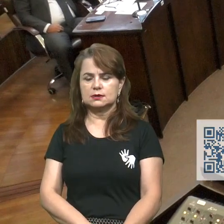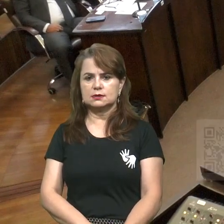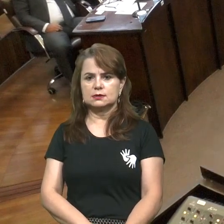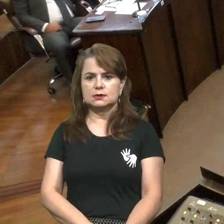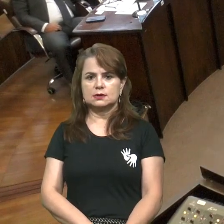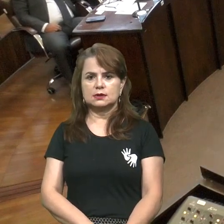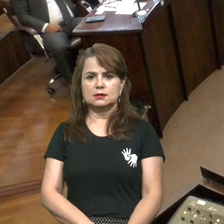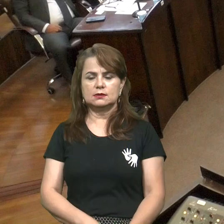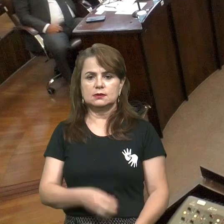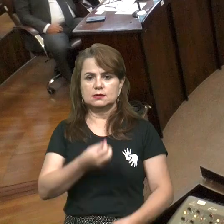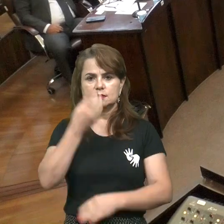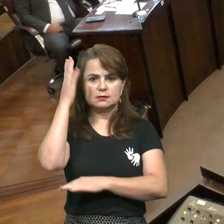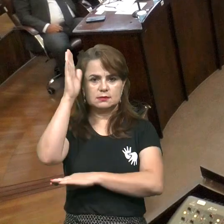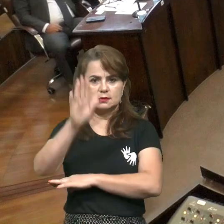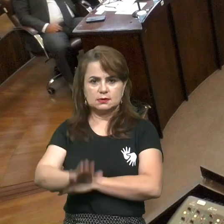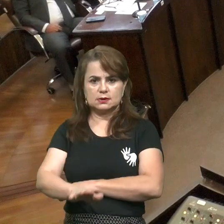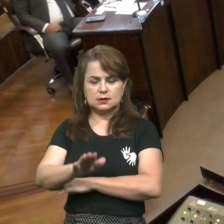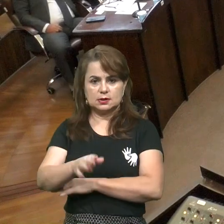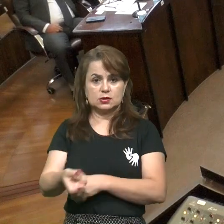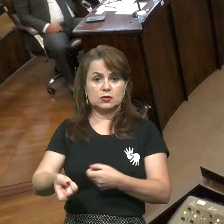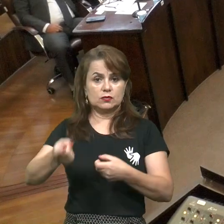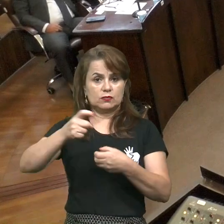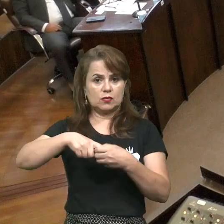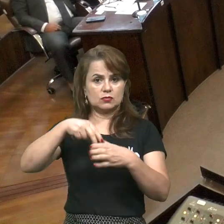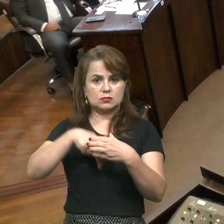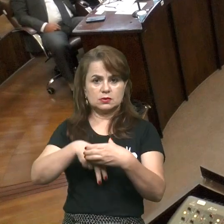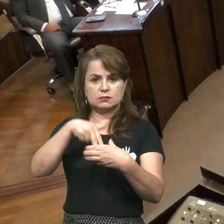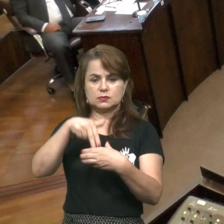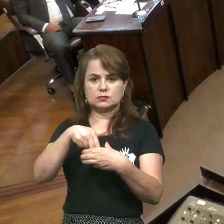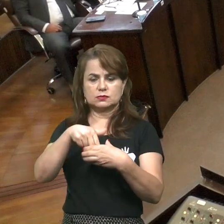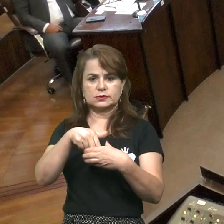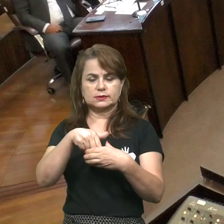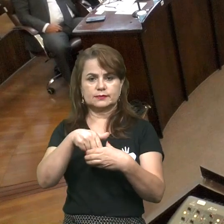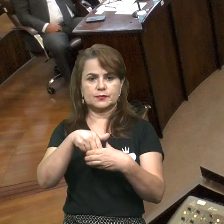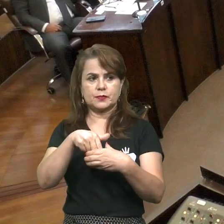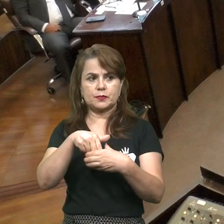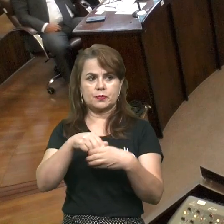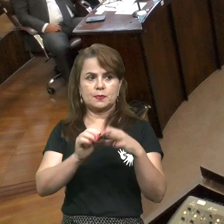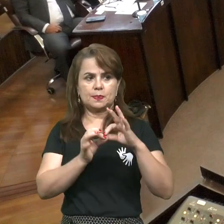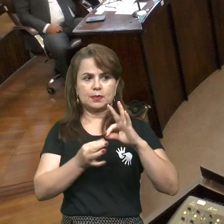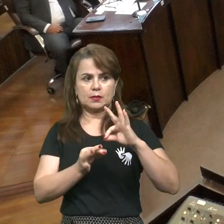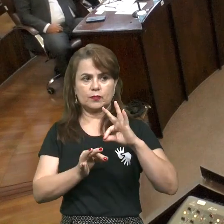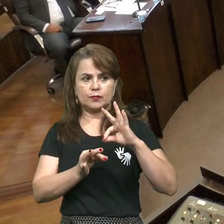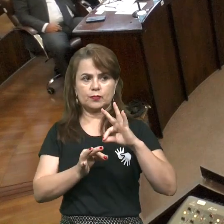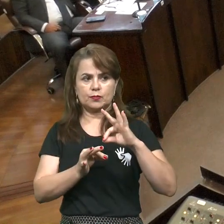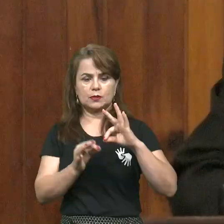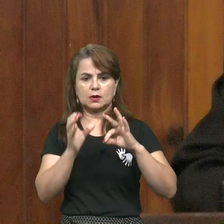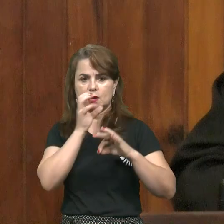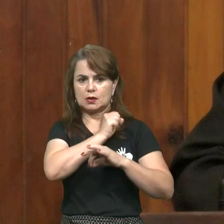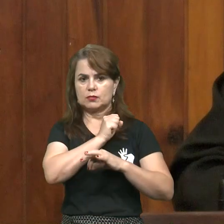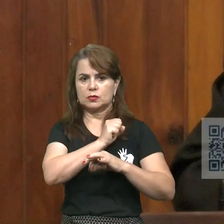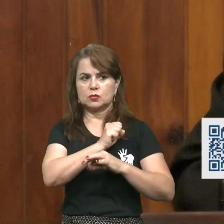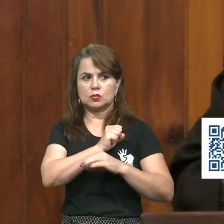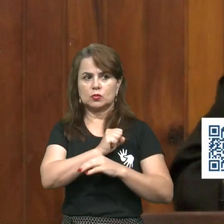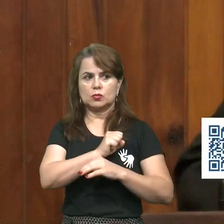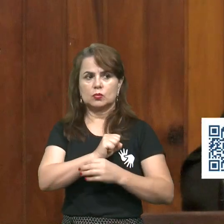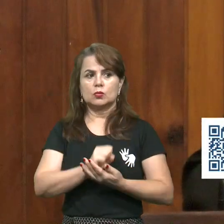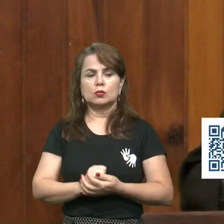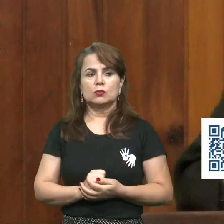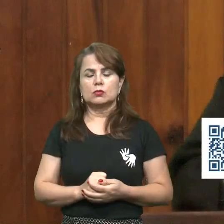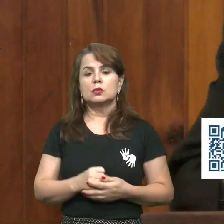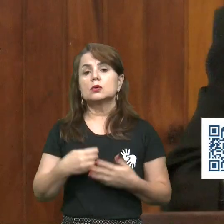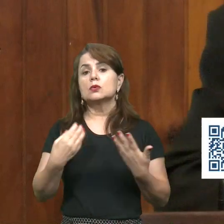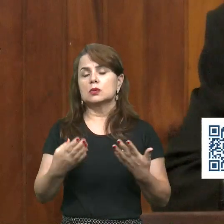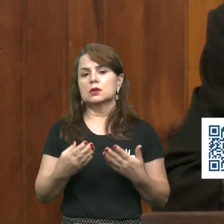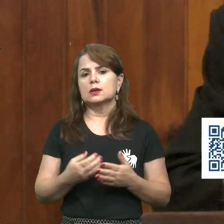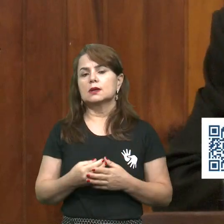Senhor presidente, boa tarde. Mais uma vez volto a essa tribuna. Vou ser muito breve e falar muito rápido nesse meu requerimento. Há